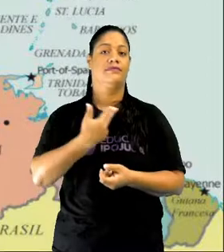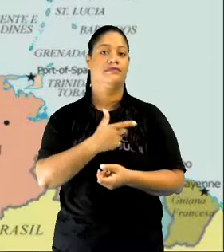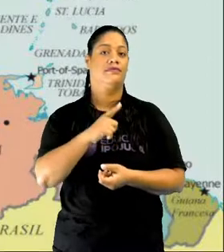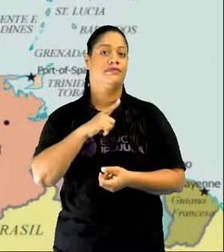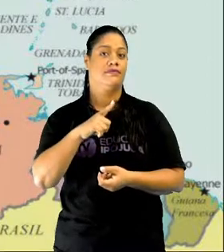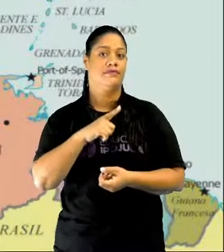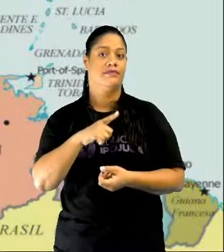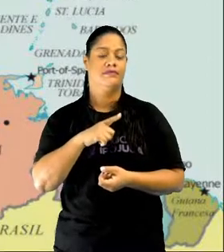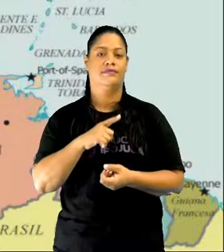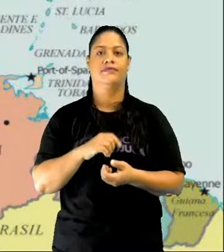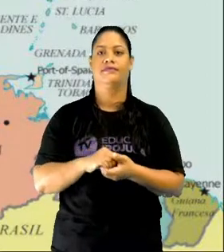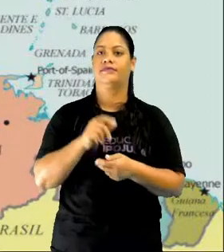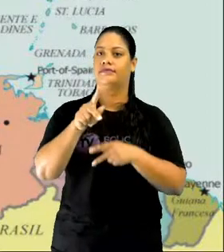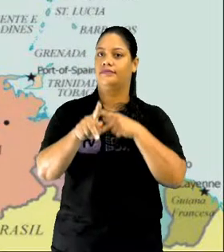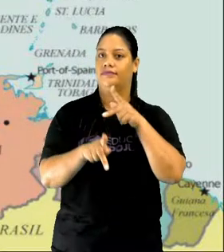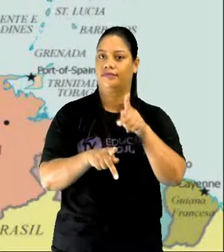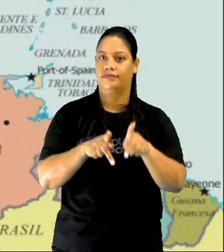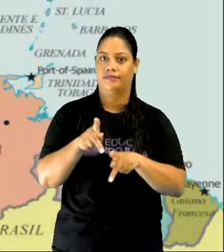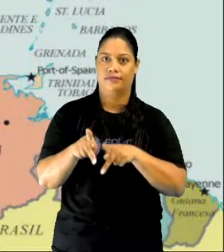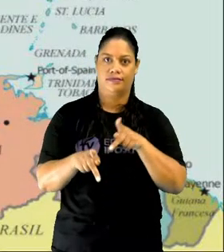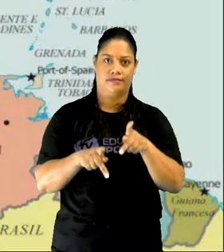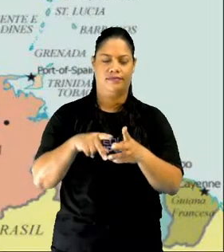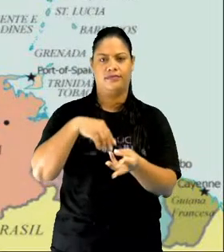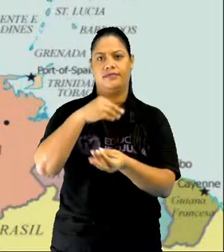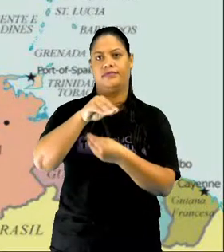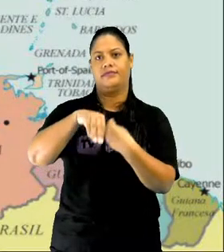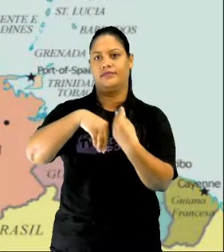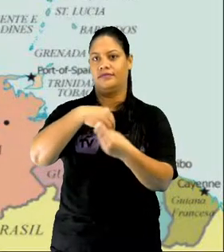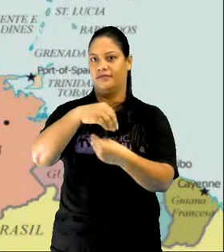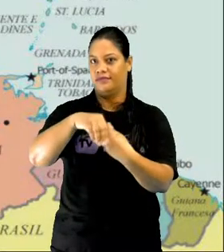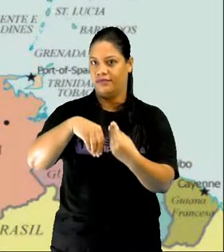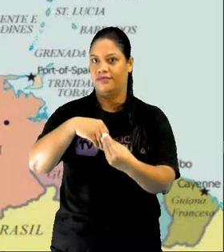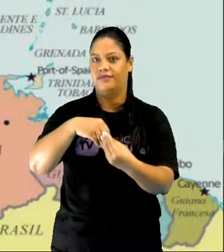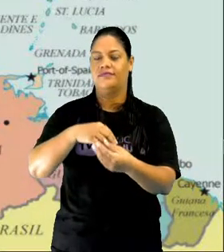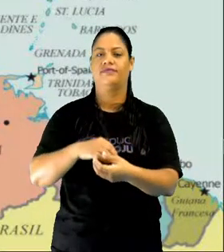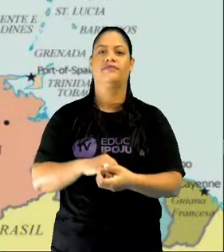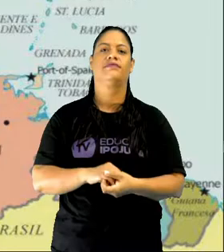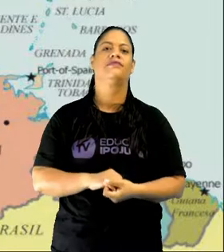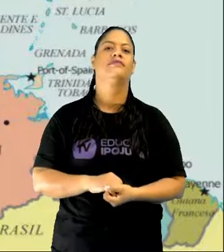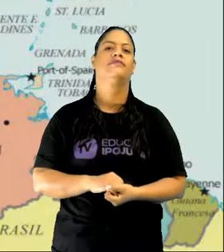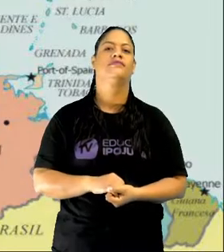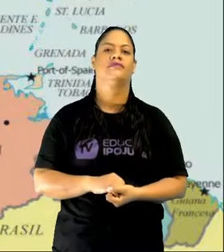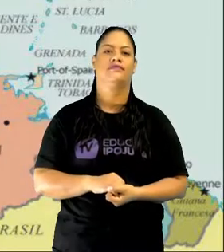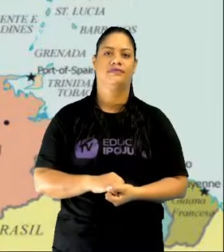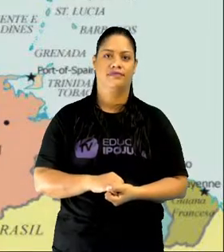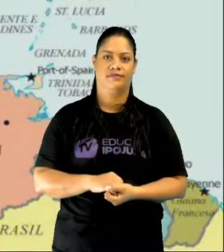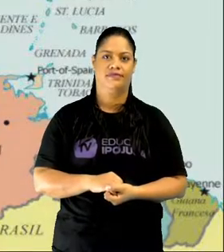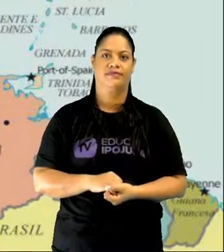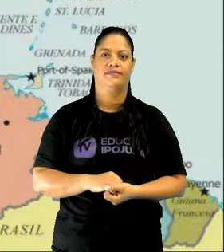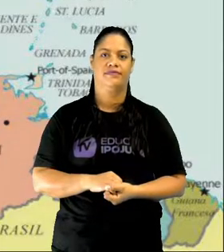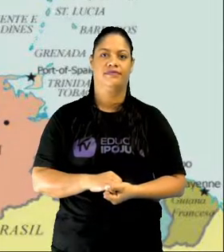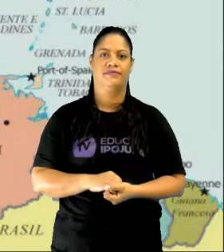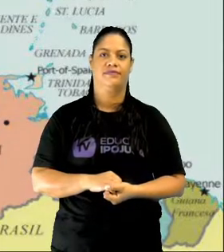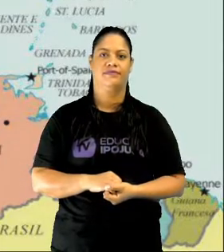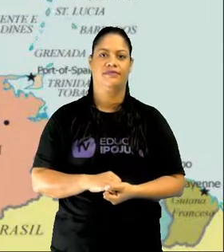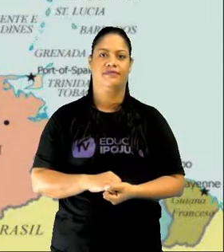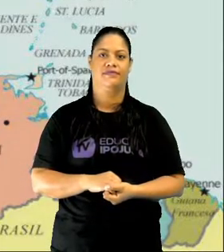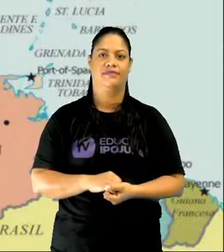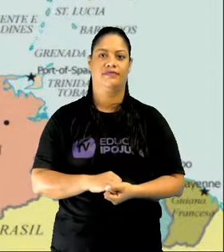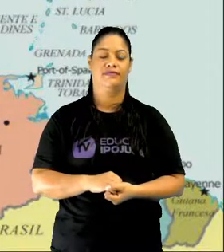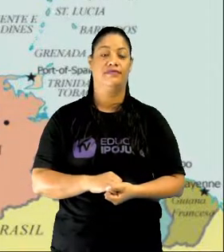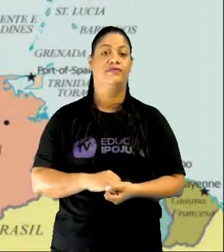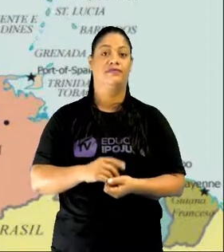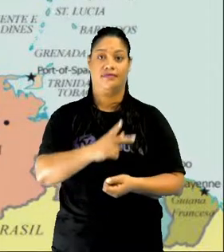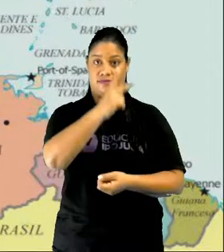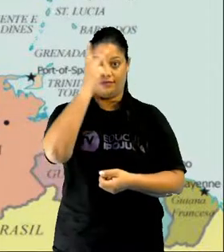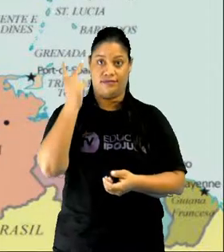aí uma população muito misturada, certo? Principalmente pelos